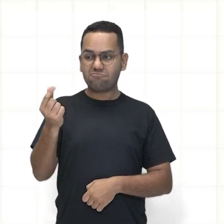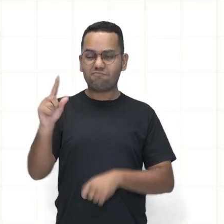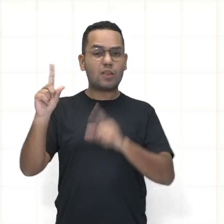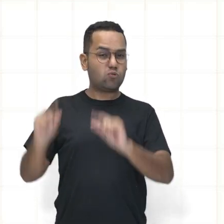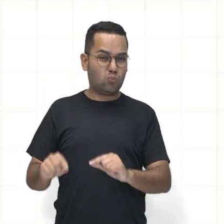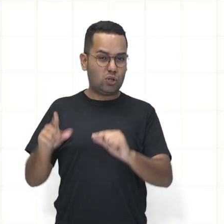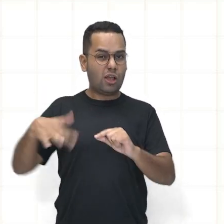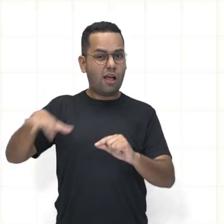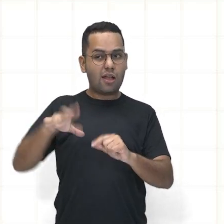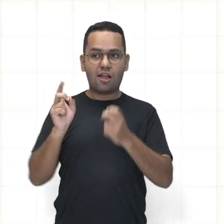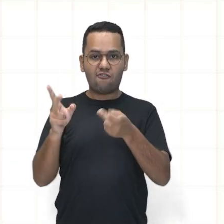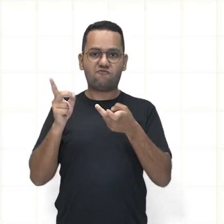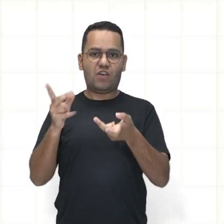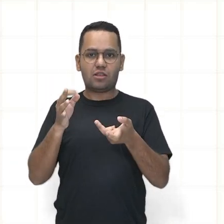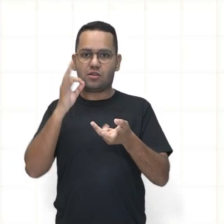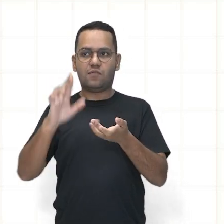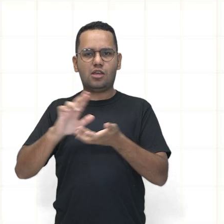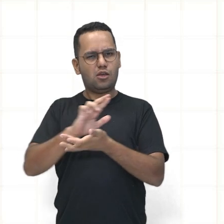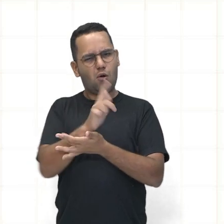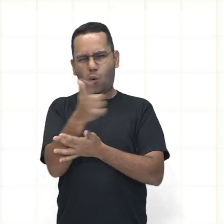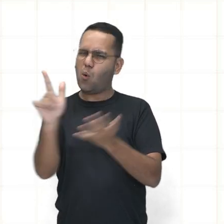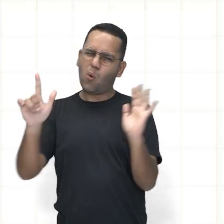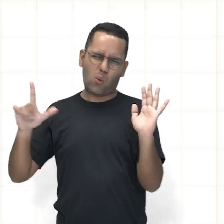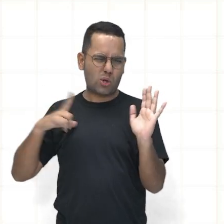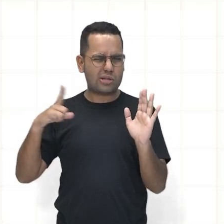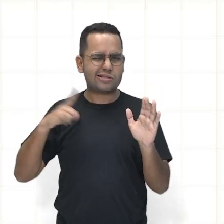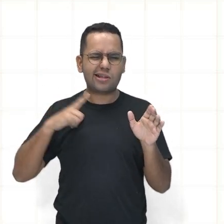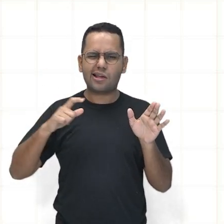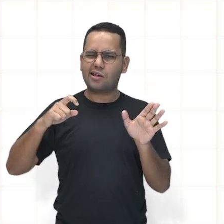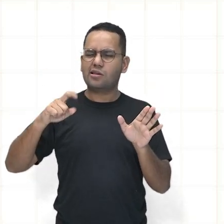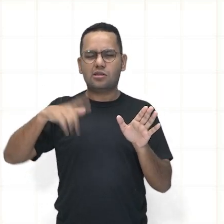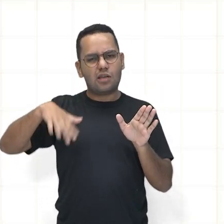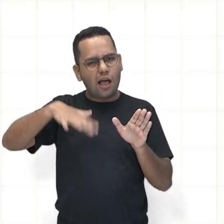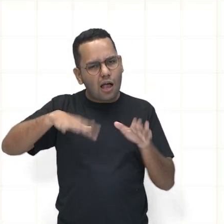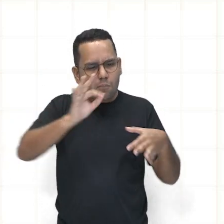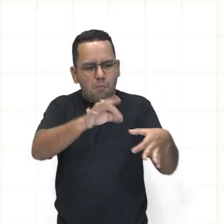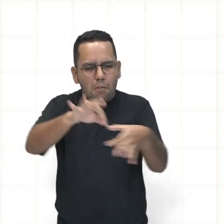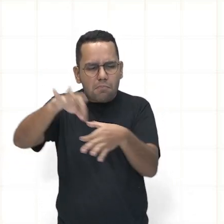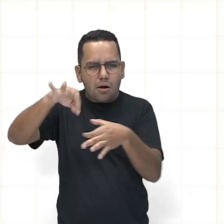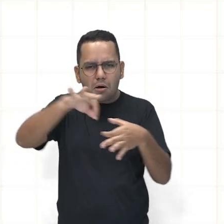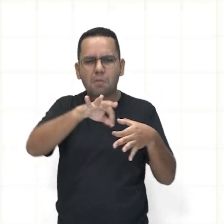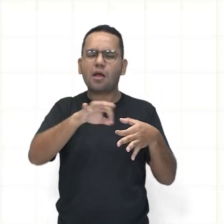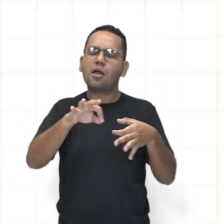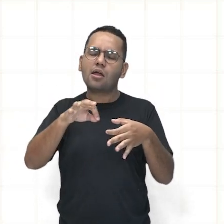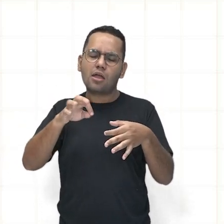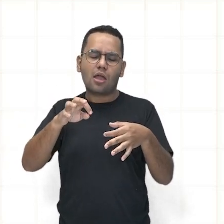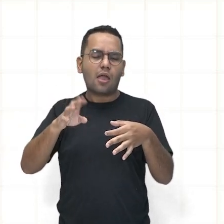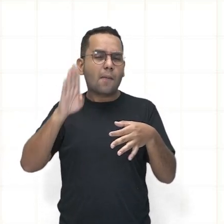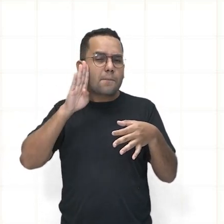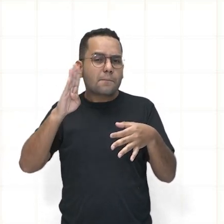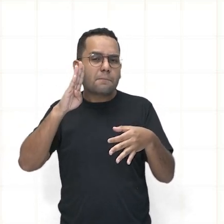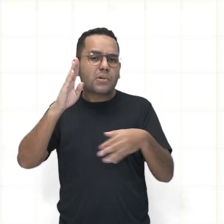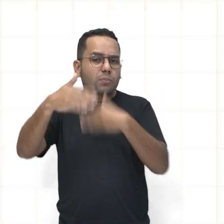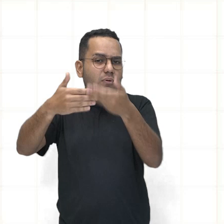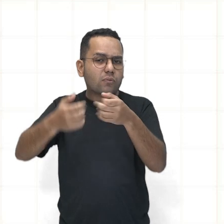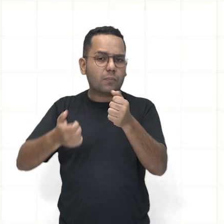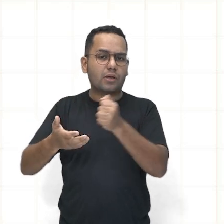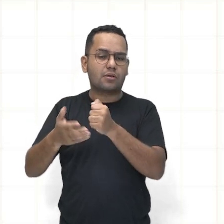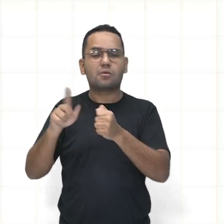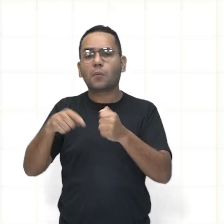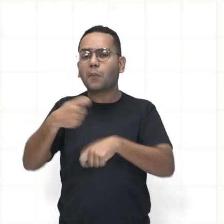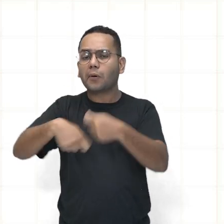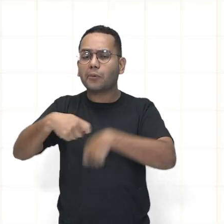café e outros produtos agrícolas que eram a base da economia. Vale destacar que durante o segundo reinado,